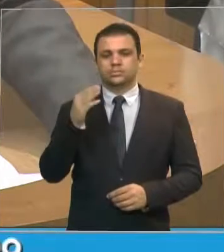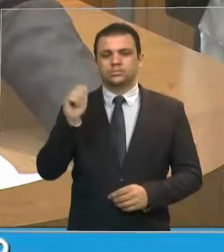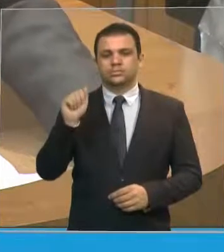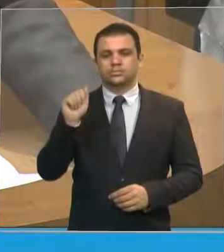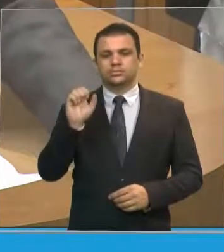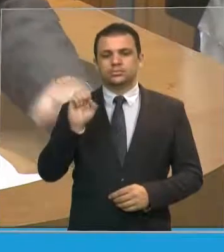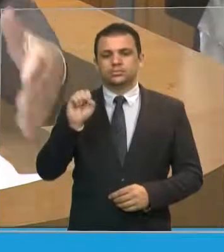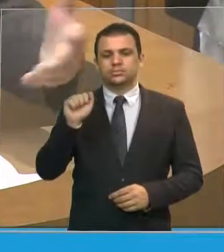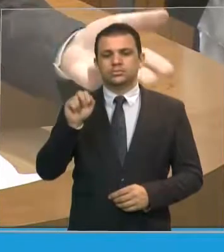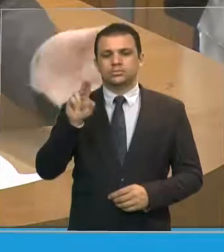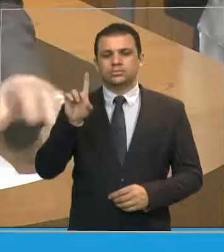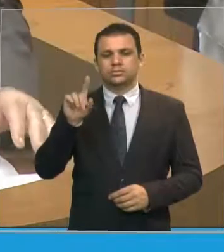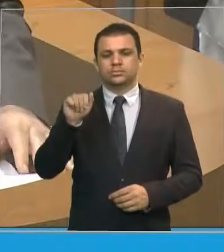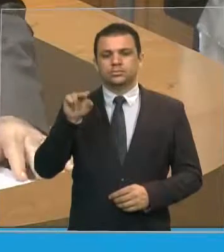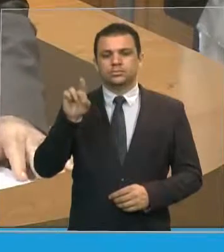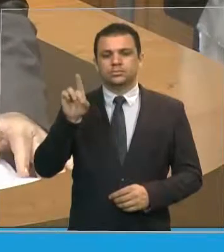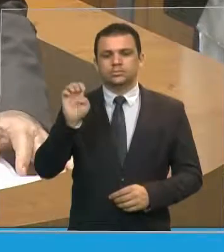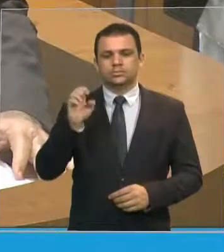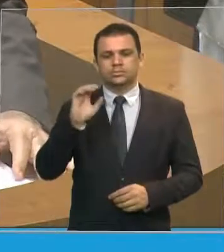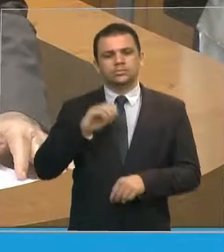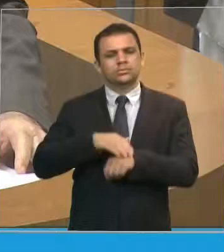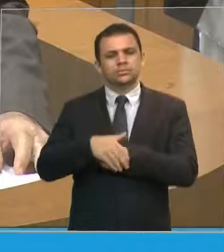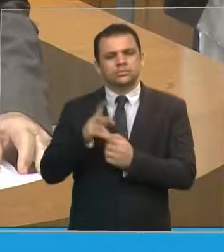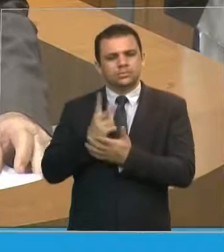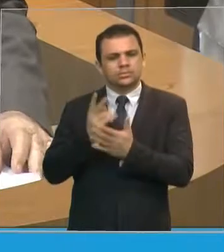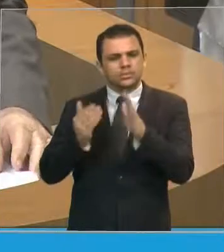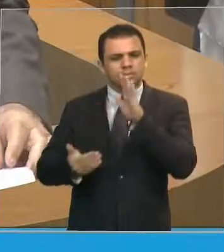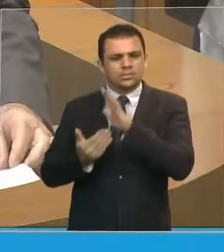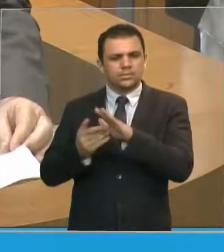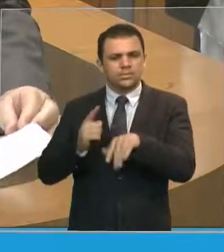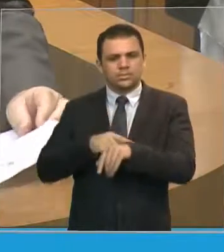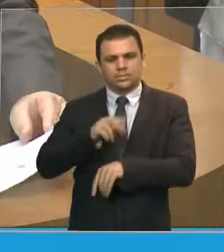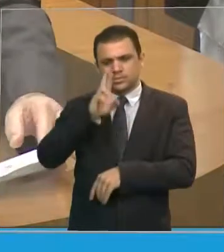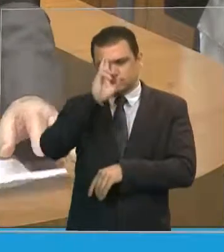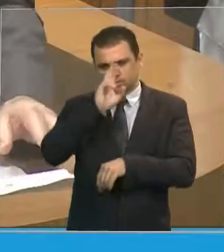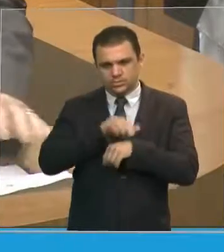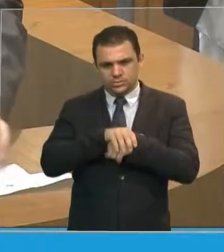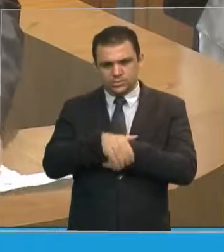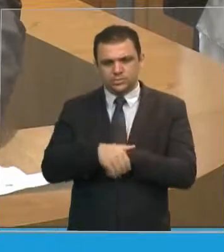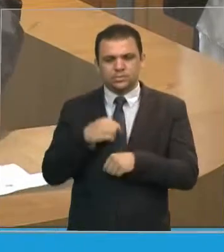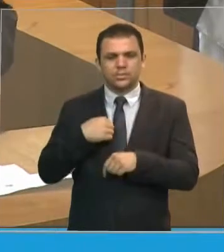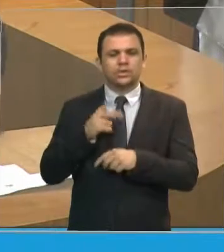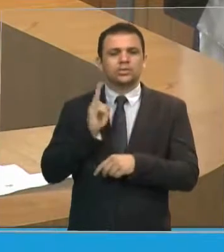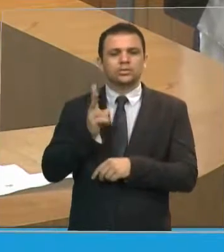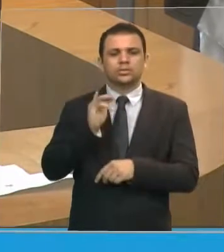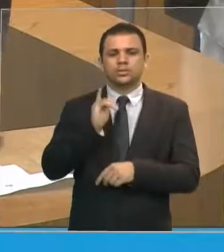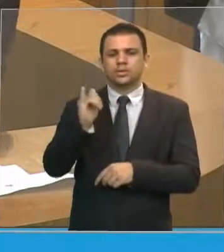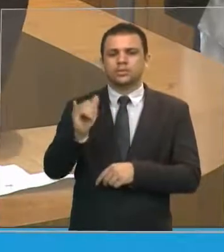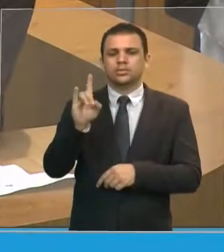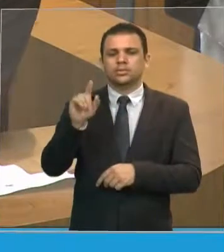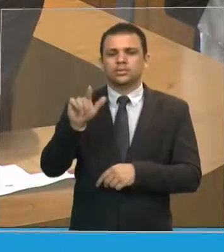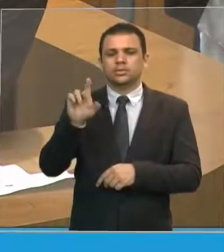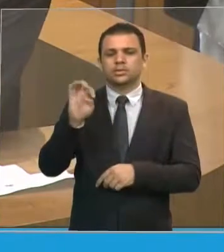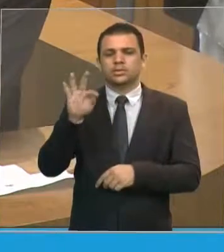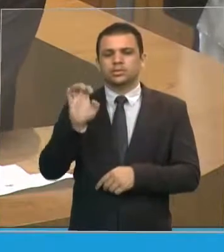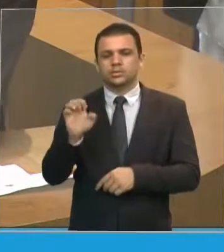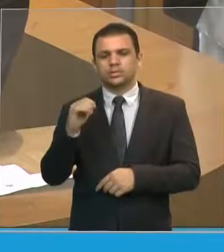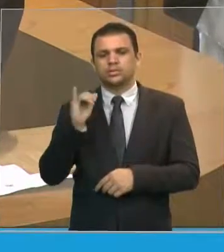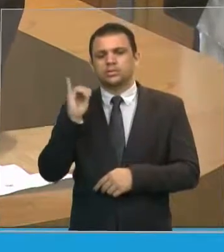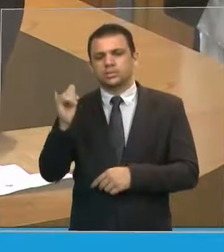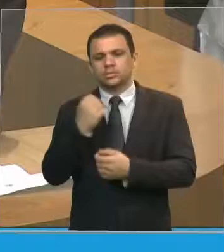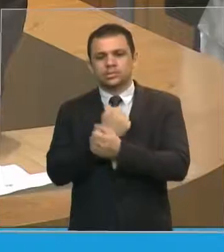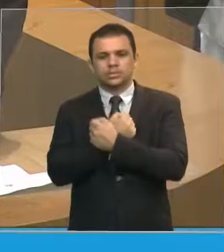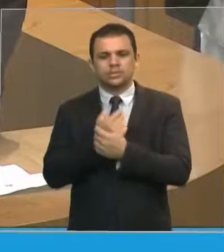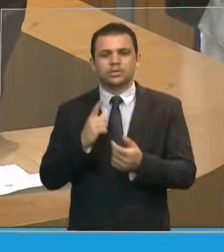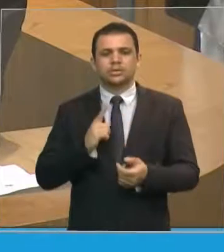mandei e interagia com um companheiro de apresentação e dizia: não sei mais o